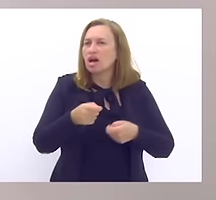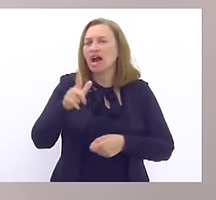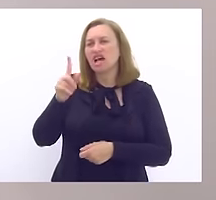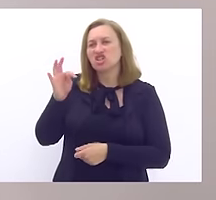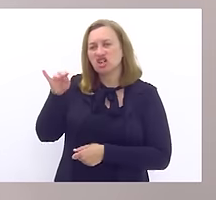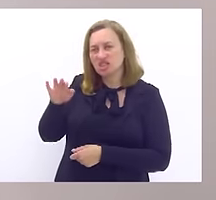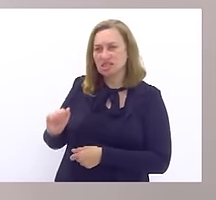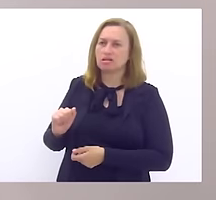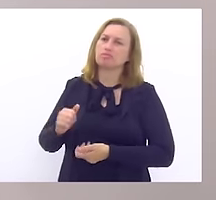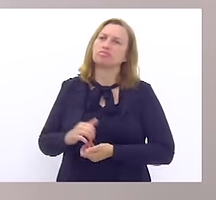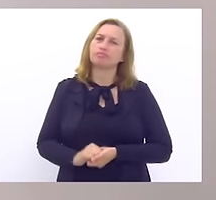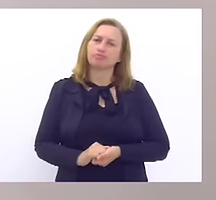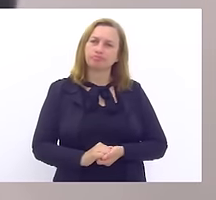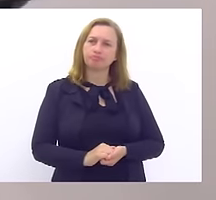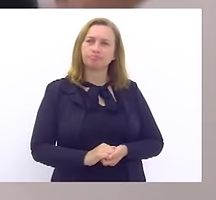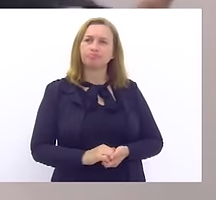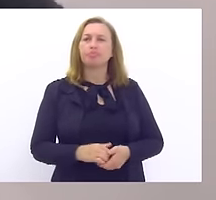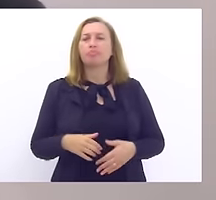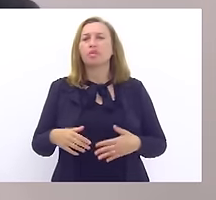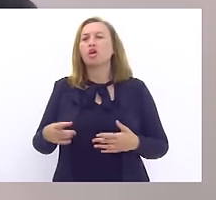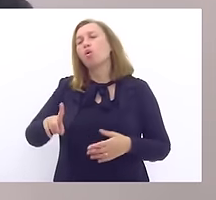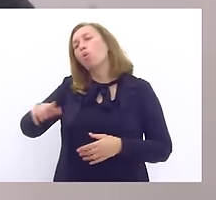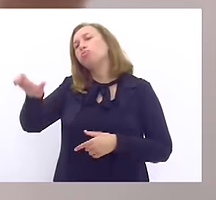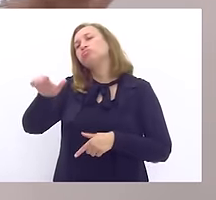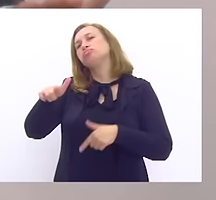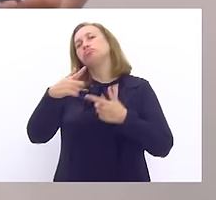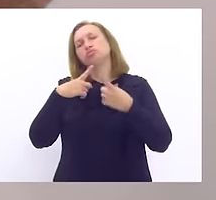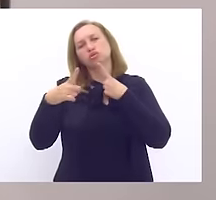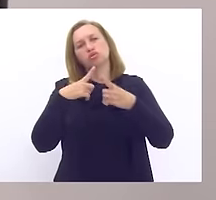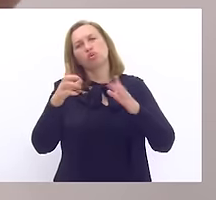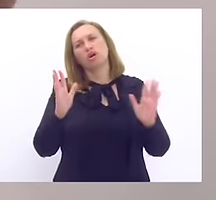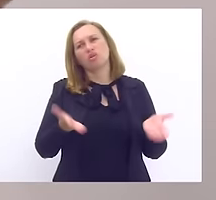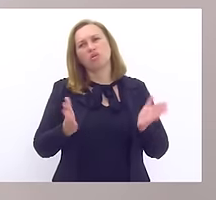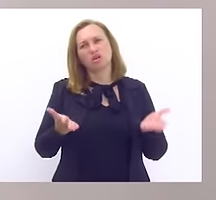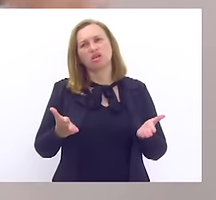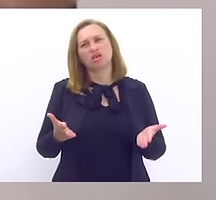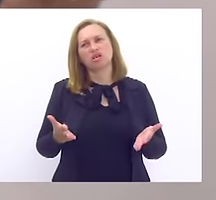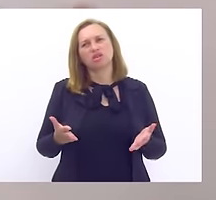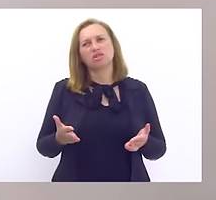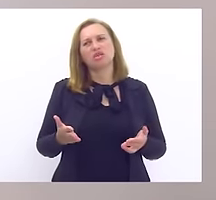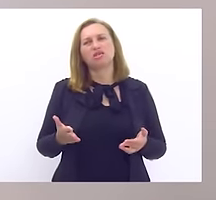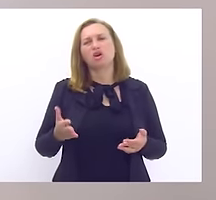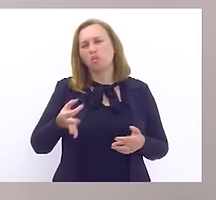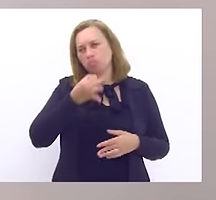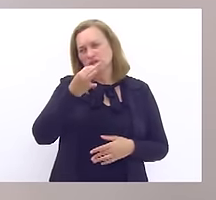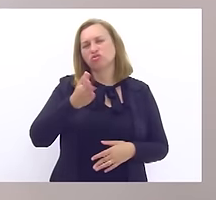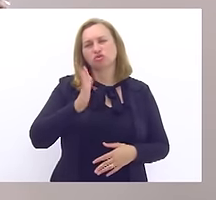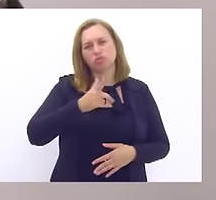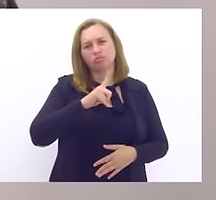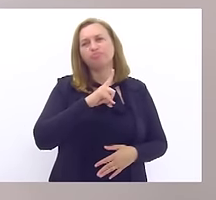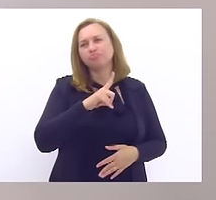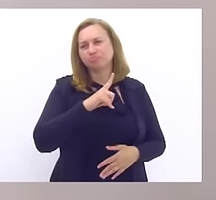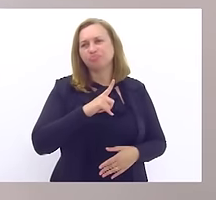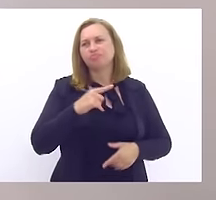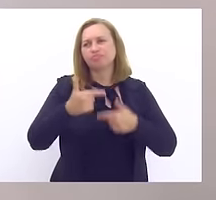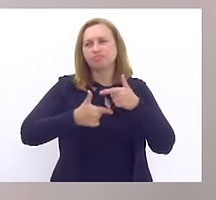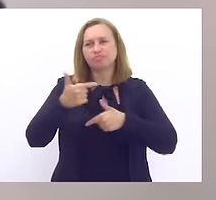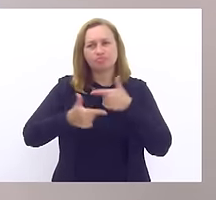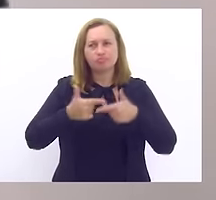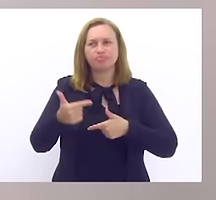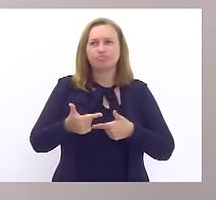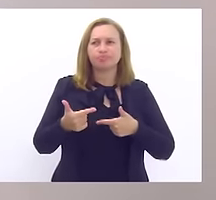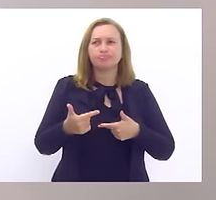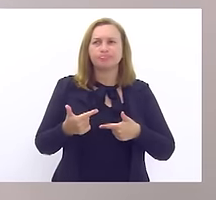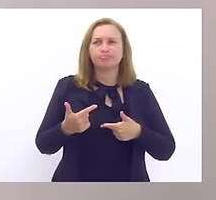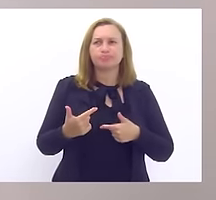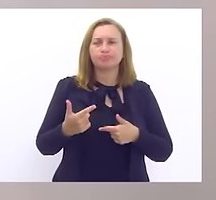agências Então essa é uma outra discussão agora é uma outra discussão que a gente já tem a nossa opinião a gente vai trabalhar em clínica aqui inclusive